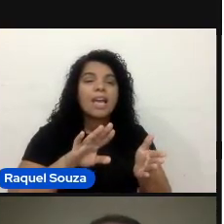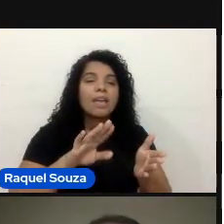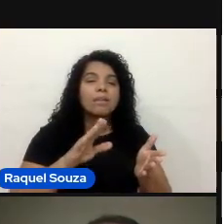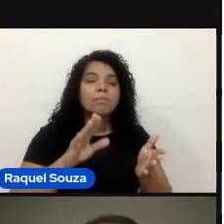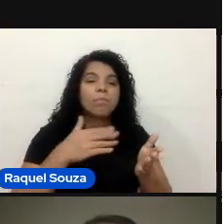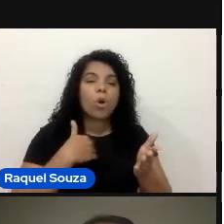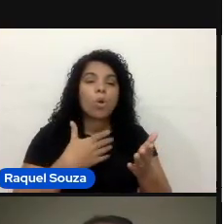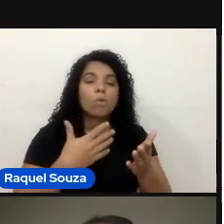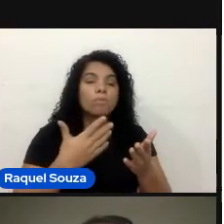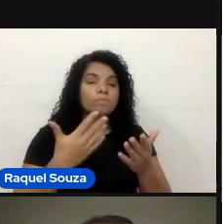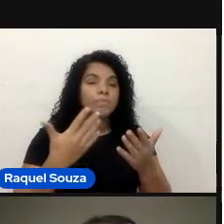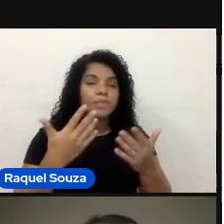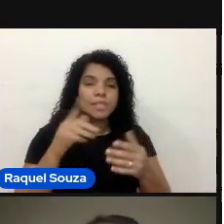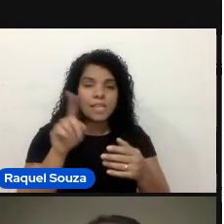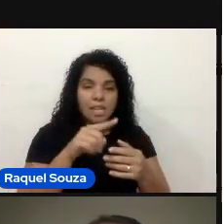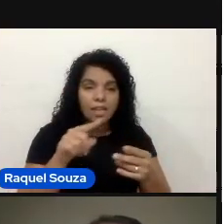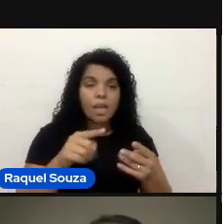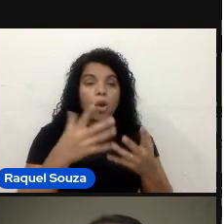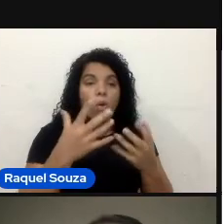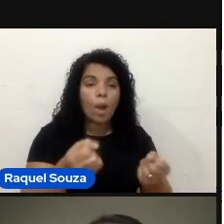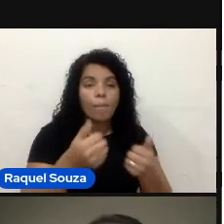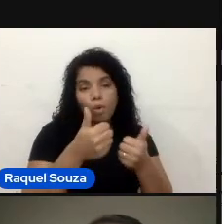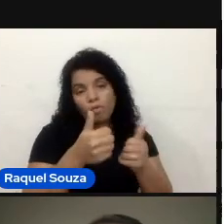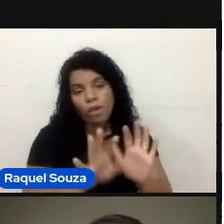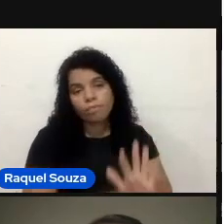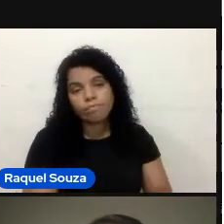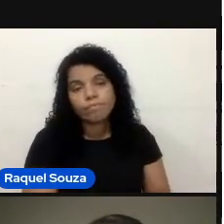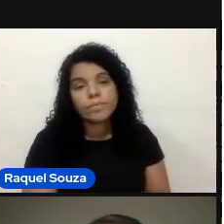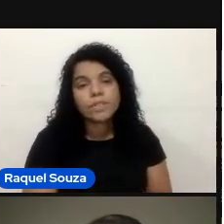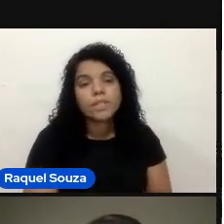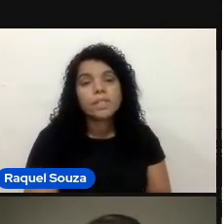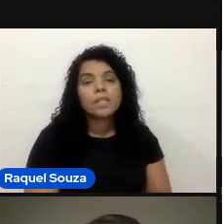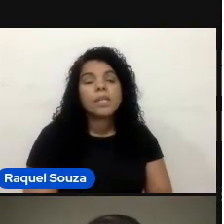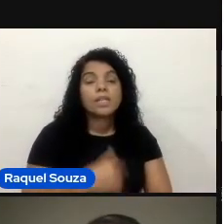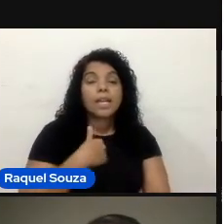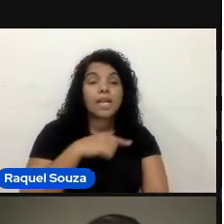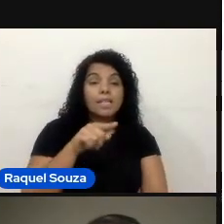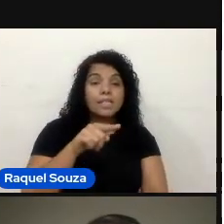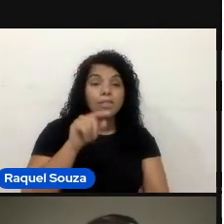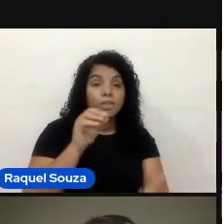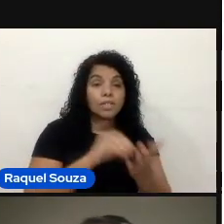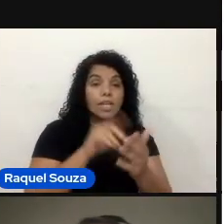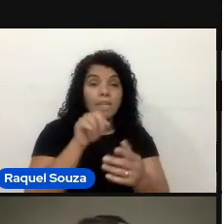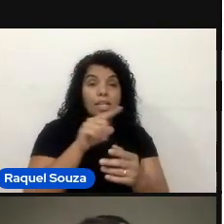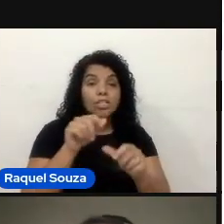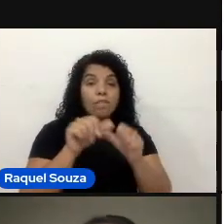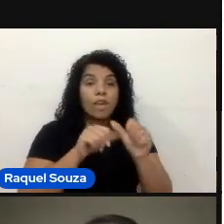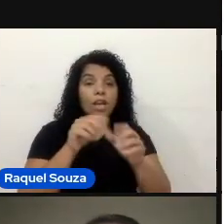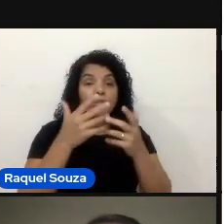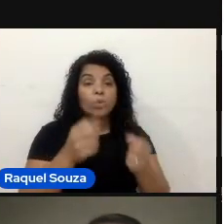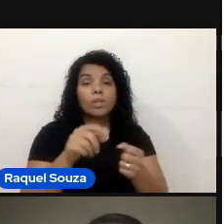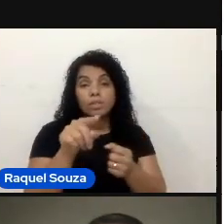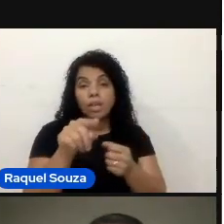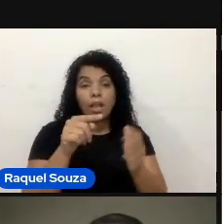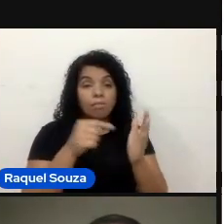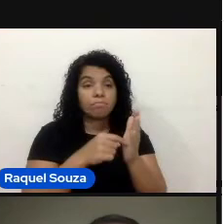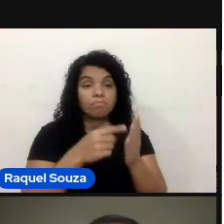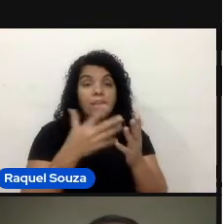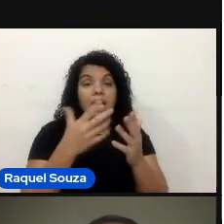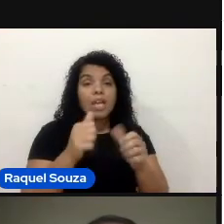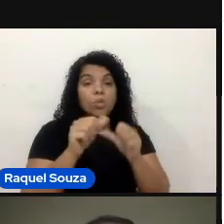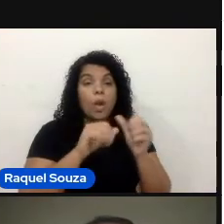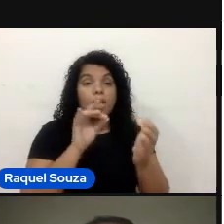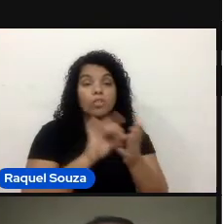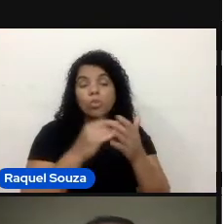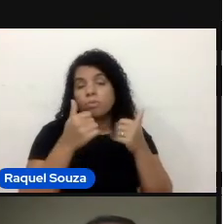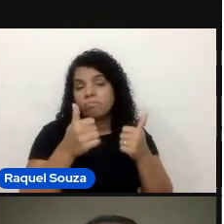disser aqui, se eu aprovar aqui, esse status check já vai atualizar automaticamente aqui. Atualizou, beleza.